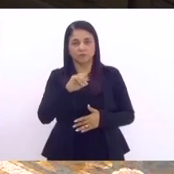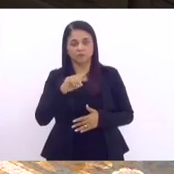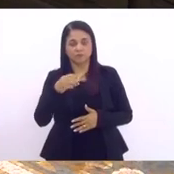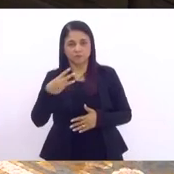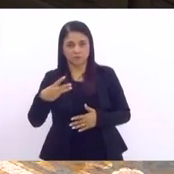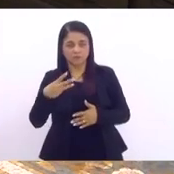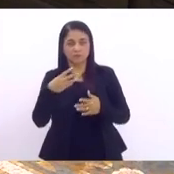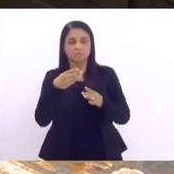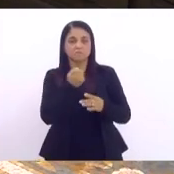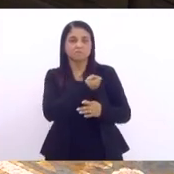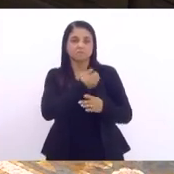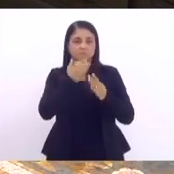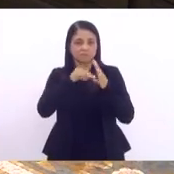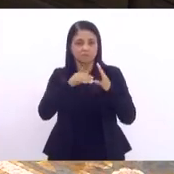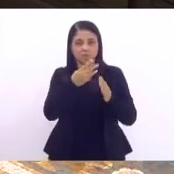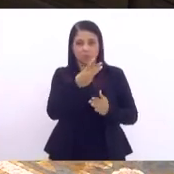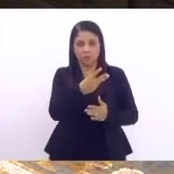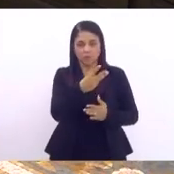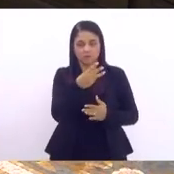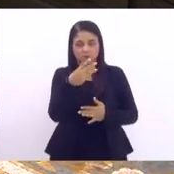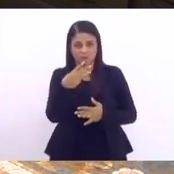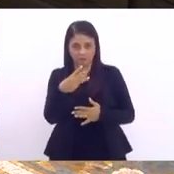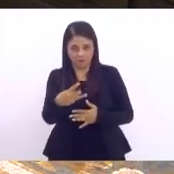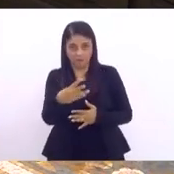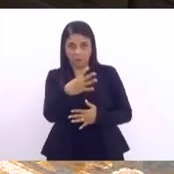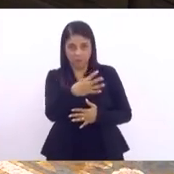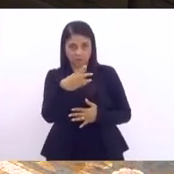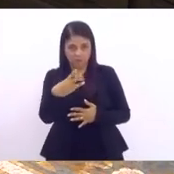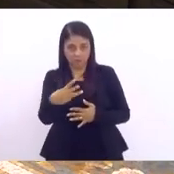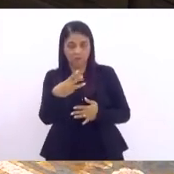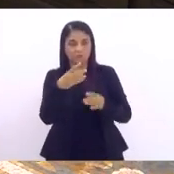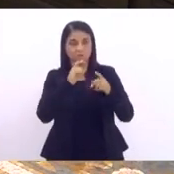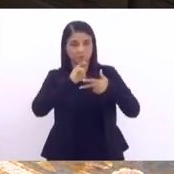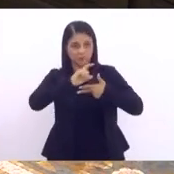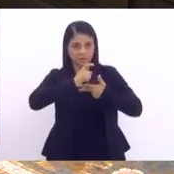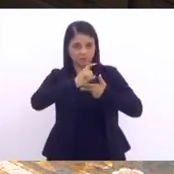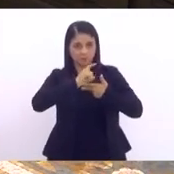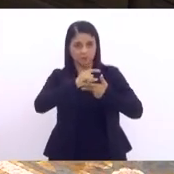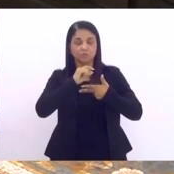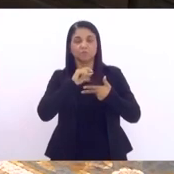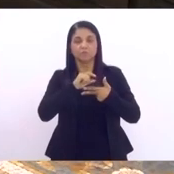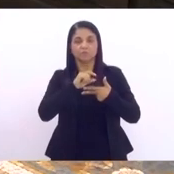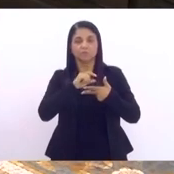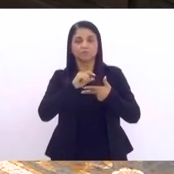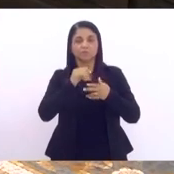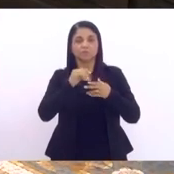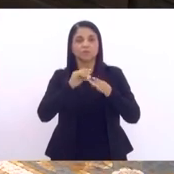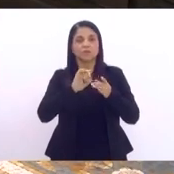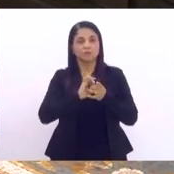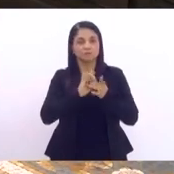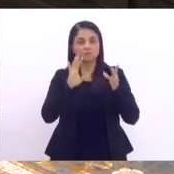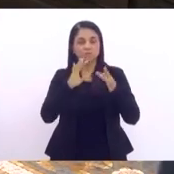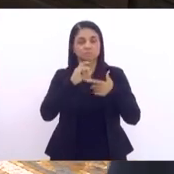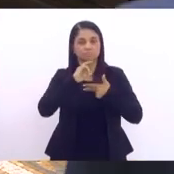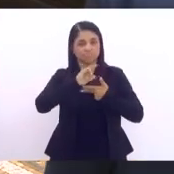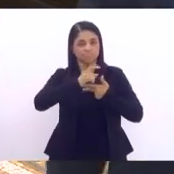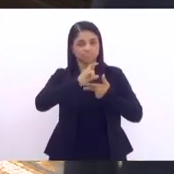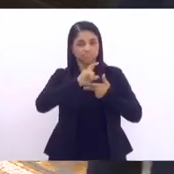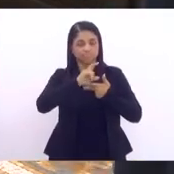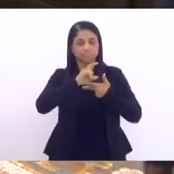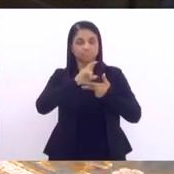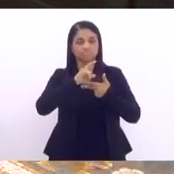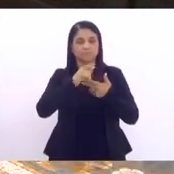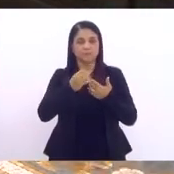Poder Executivo, que trata da autorização do Poder Executivo a conceder subvenção econômica habitacional